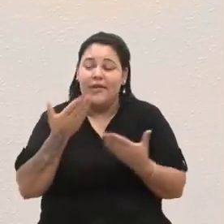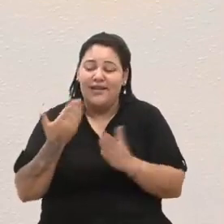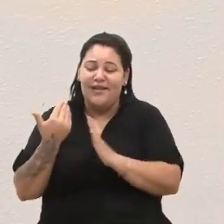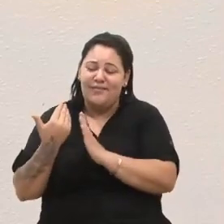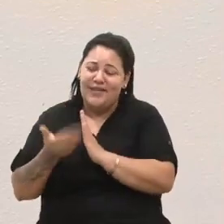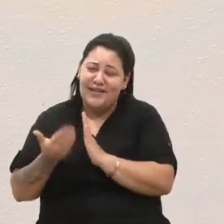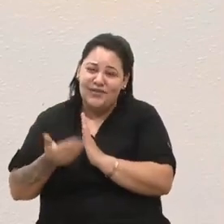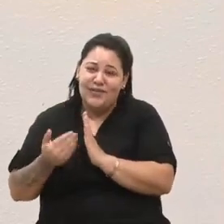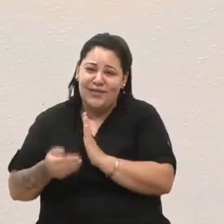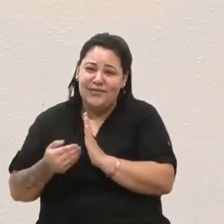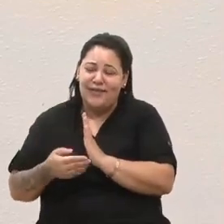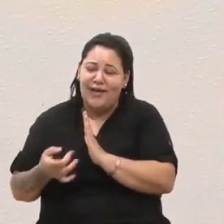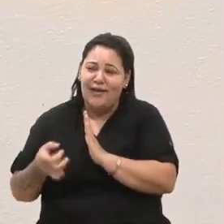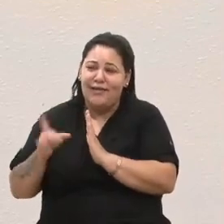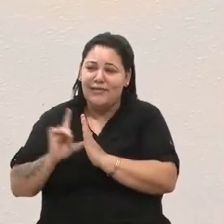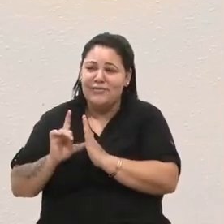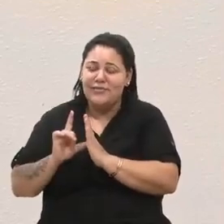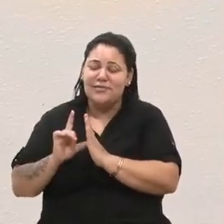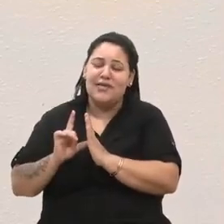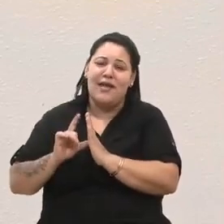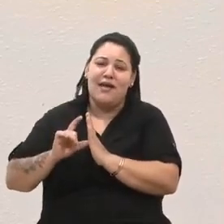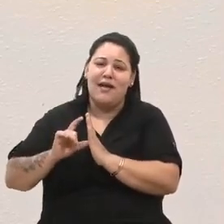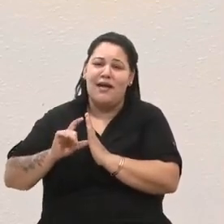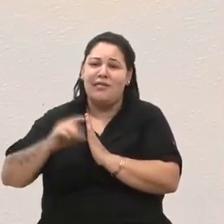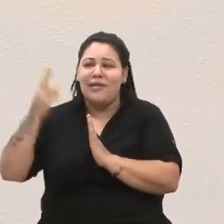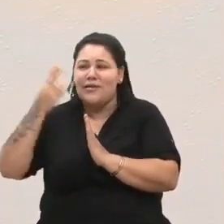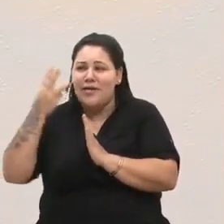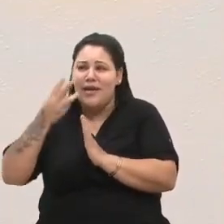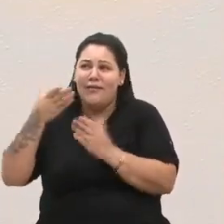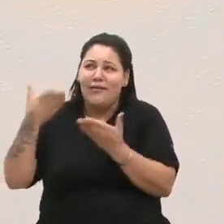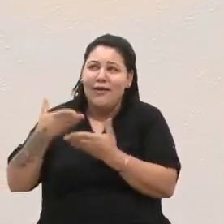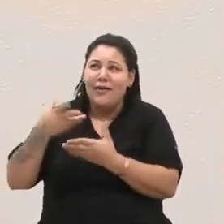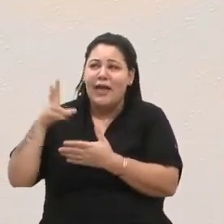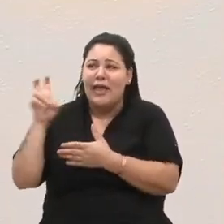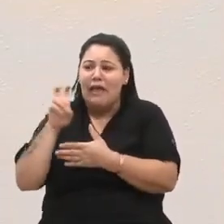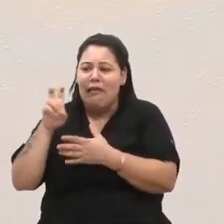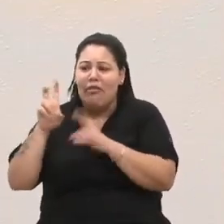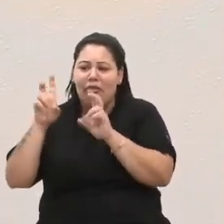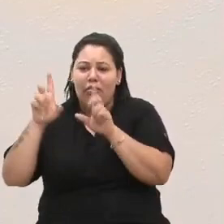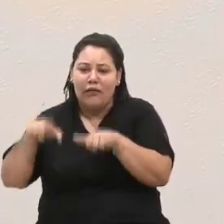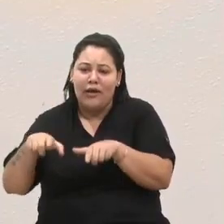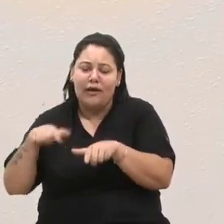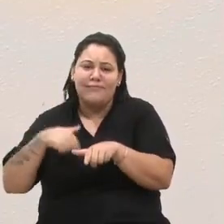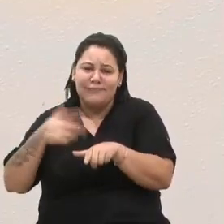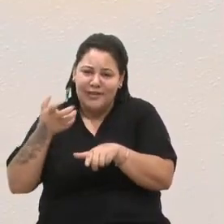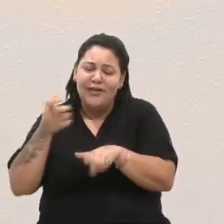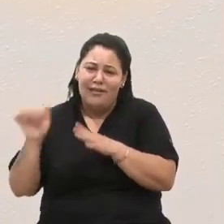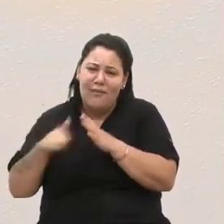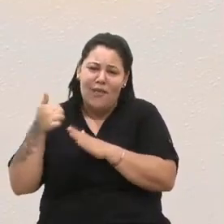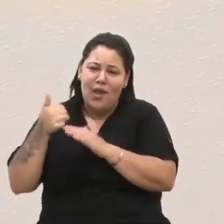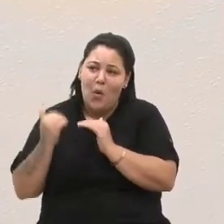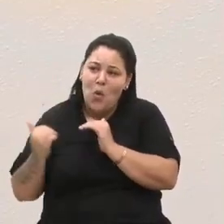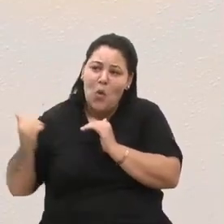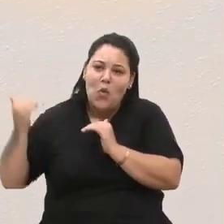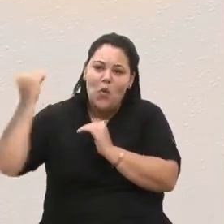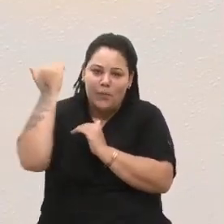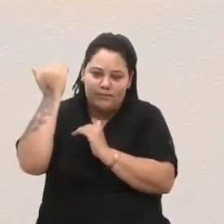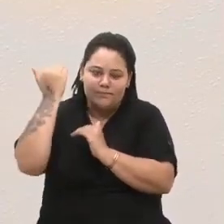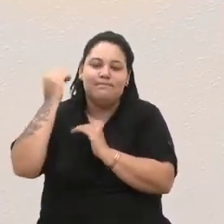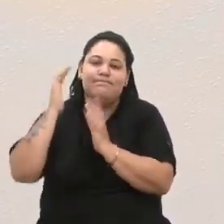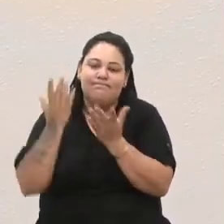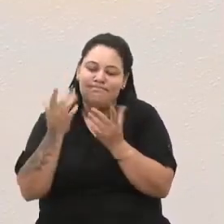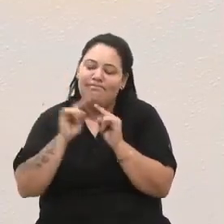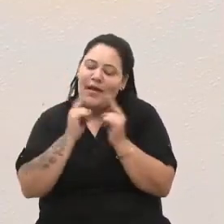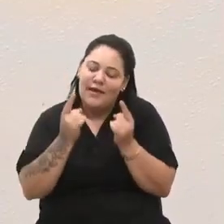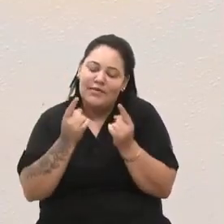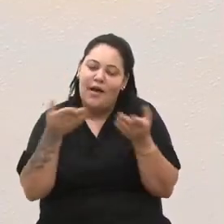posições, vereador Cadore, infelizmente, porque a gente gostaria que nós estivéssemos mais bem colocados, já estivemos mais bem colocados, mas é o que nós